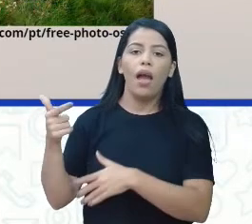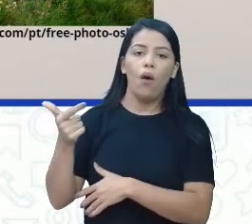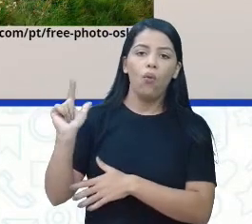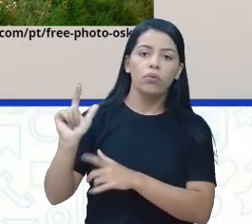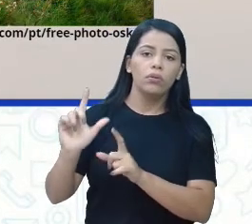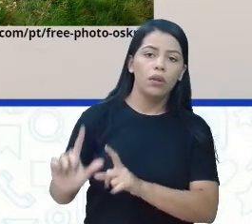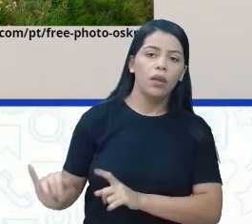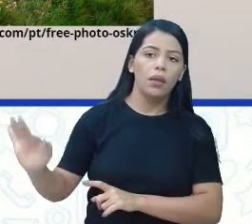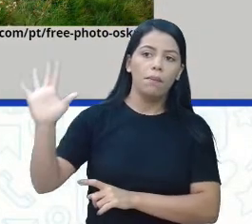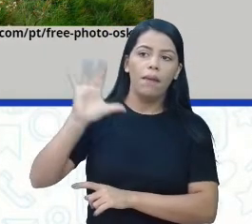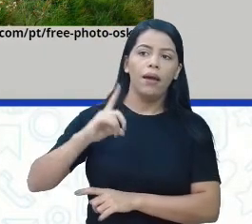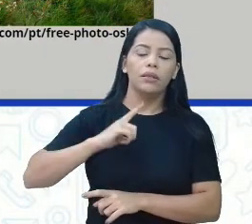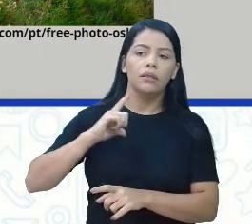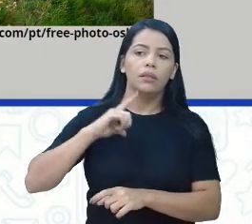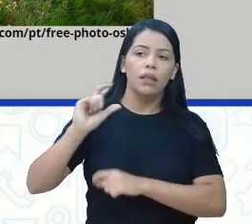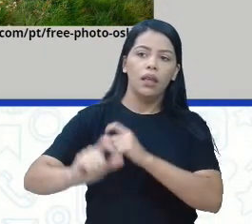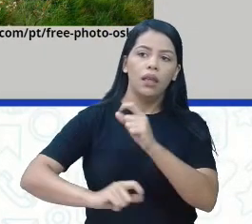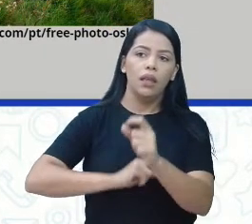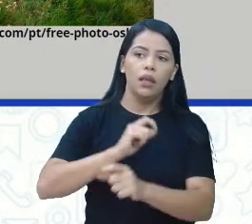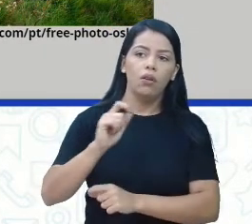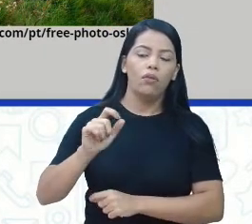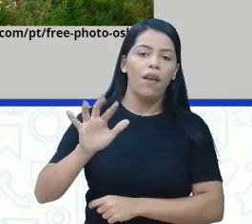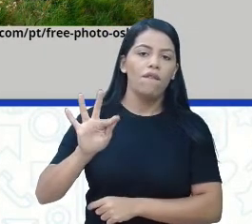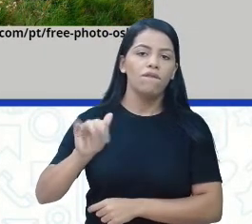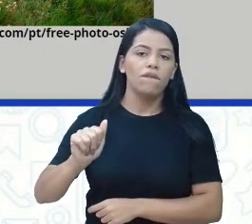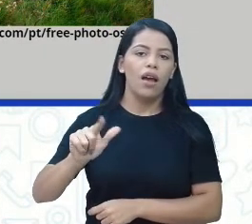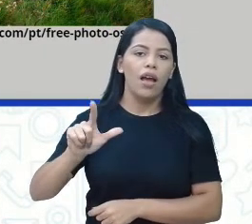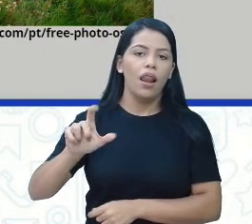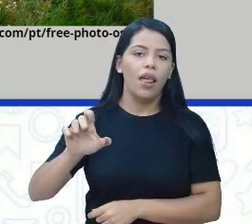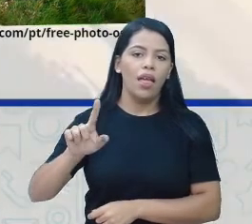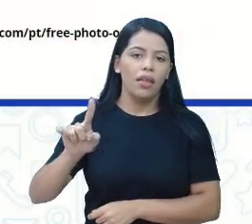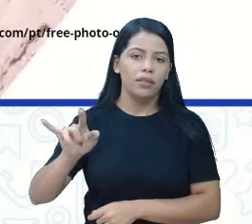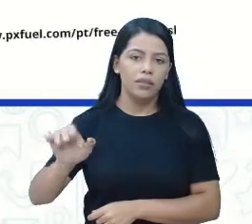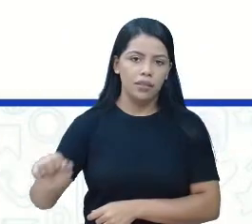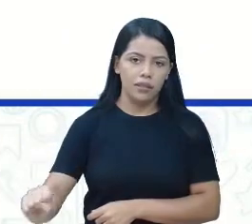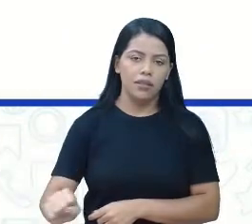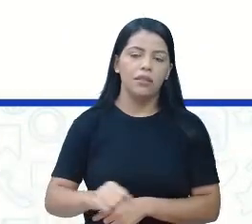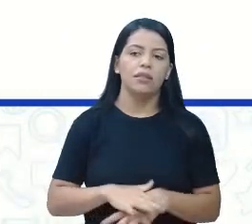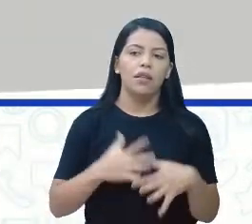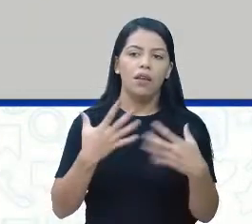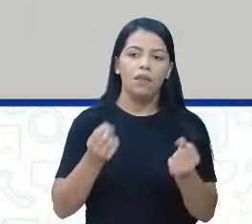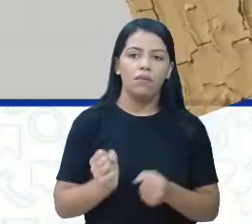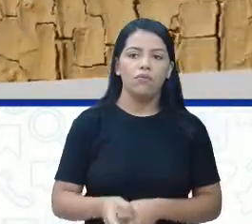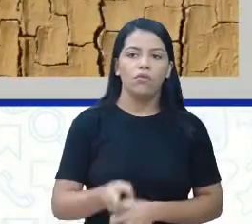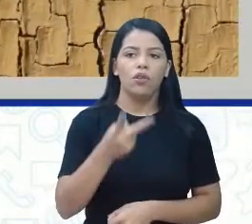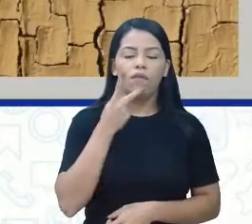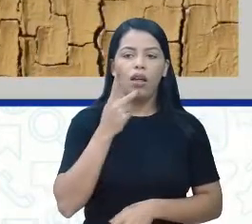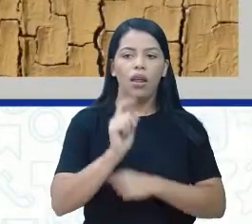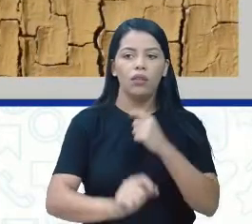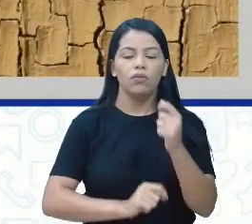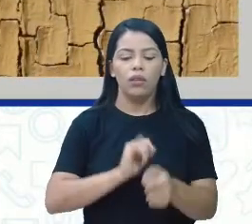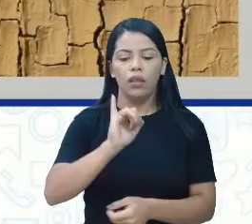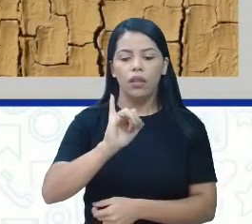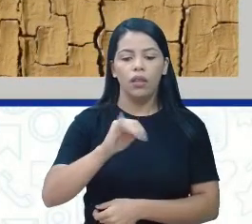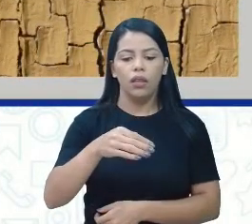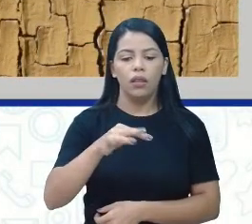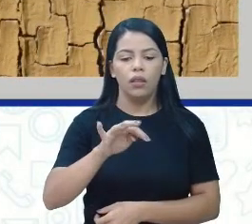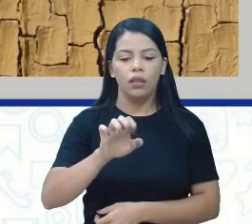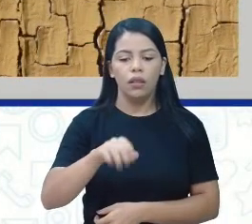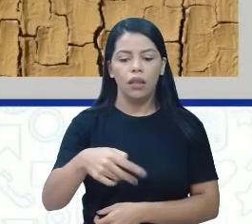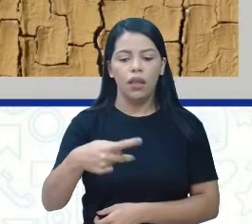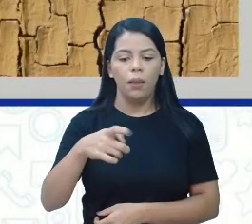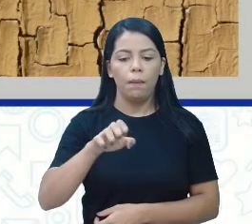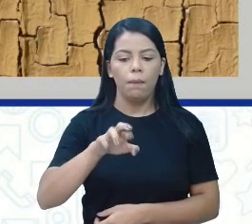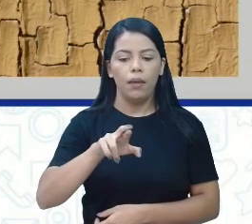ali nas chamadas falésias, professor. Vamos embora. Falar aqui do que? De intemperismo. O intemperismo